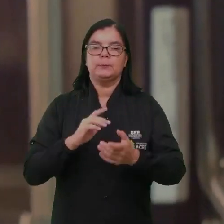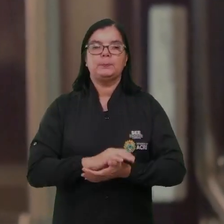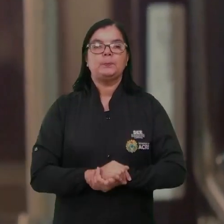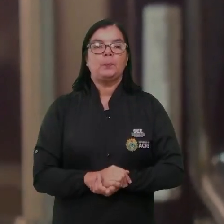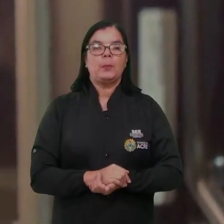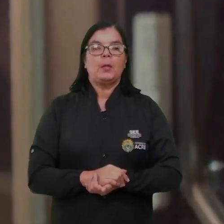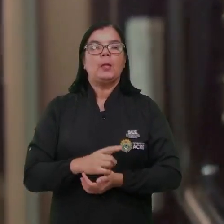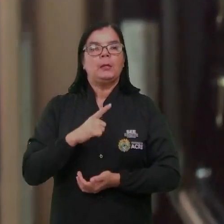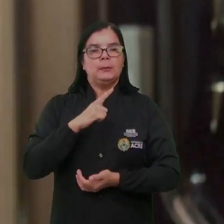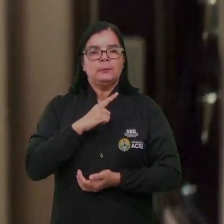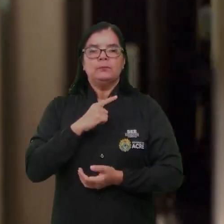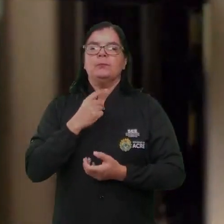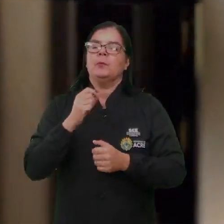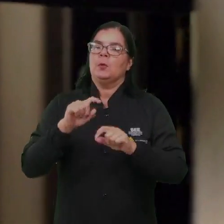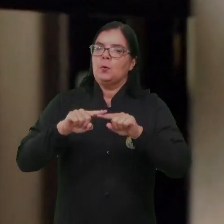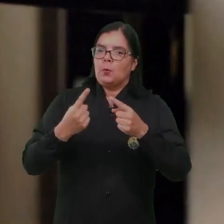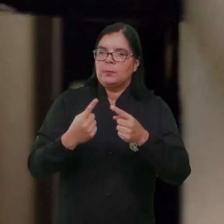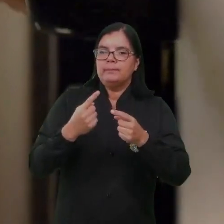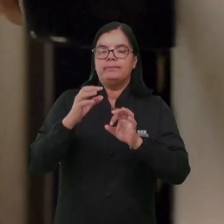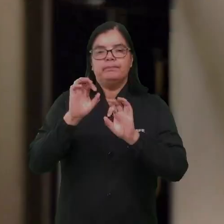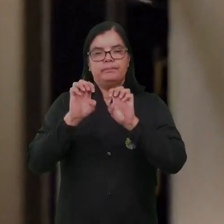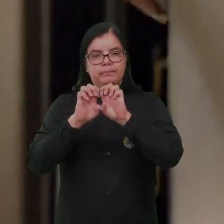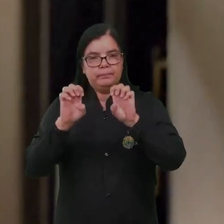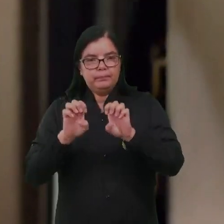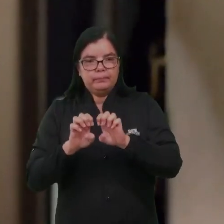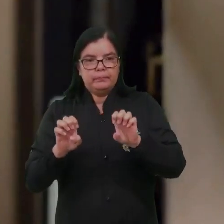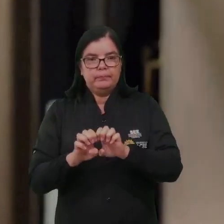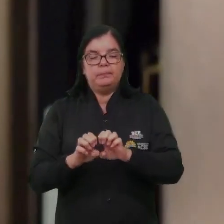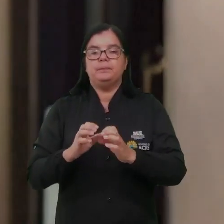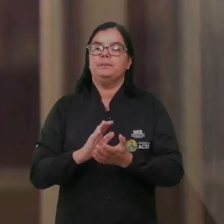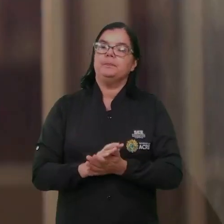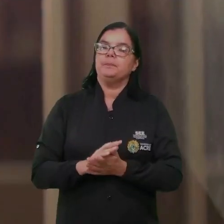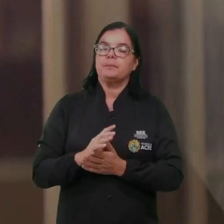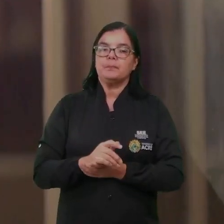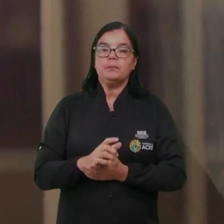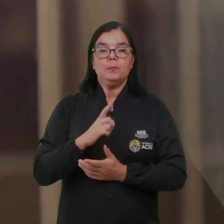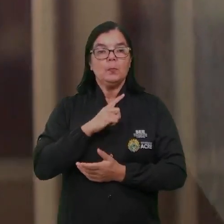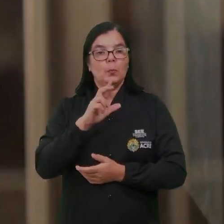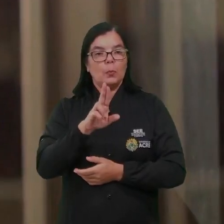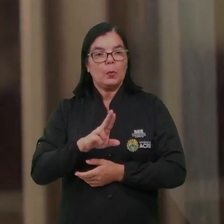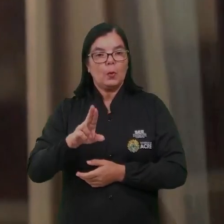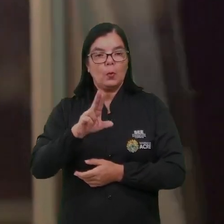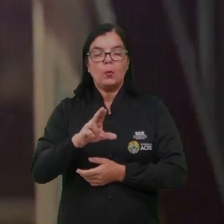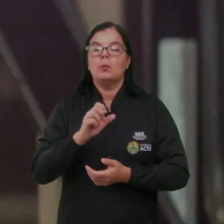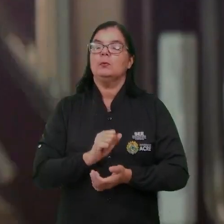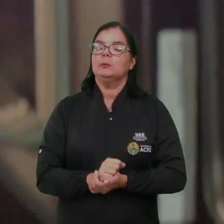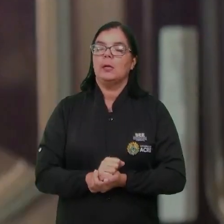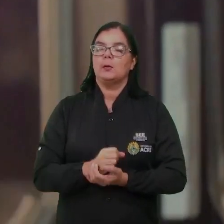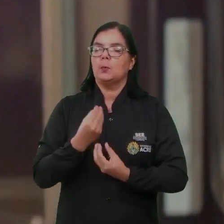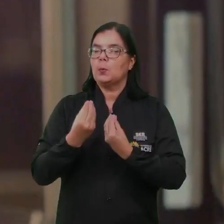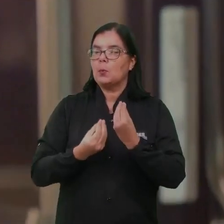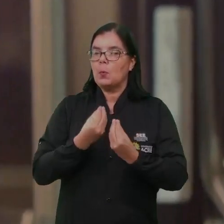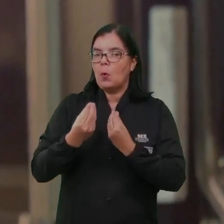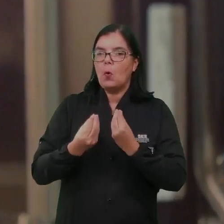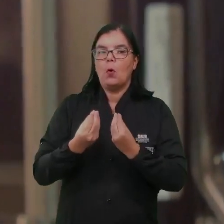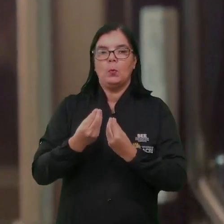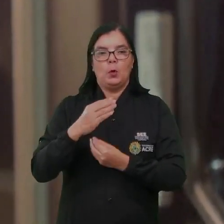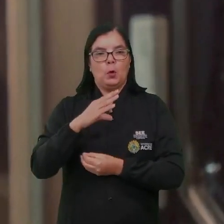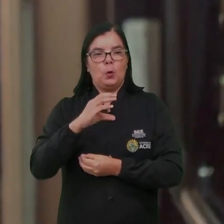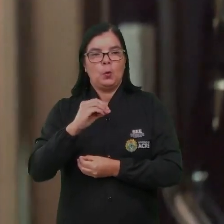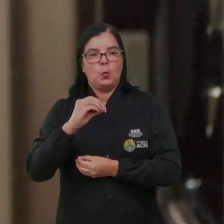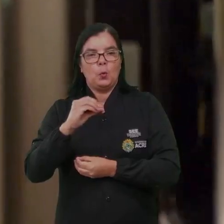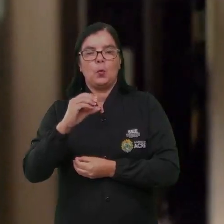convencional. Né? Então, ele é formado ali por uma estrutura parcialmente cristalina. Então, ele é usado ali, por exemplo, naqueles